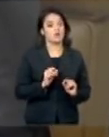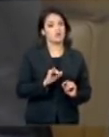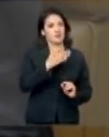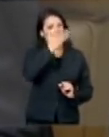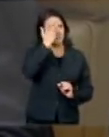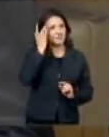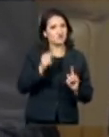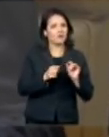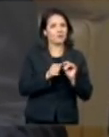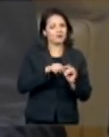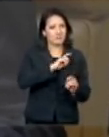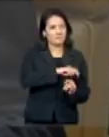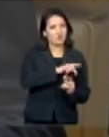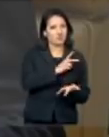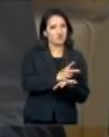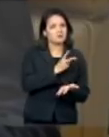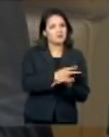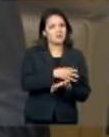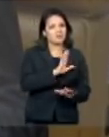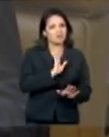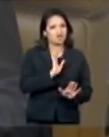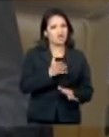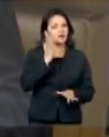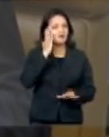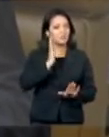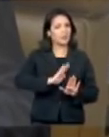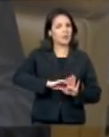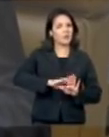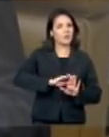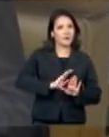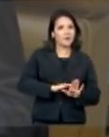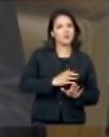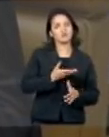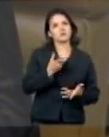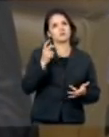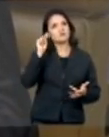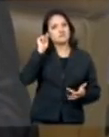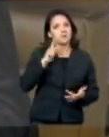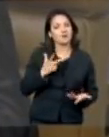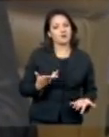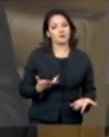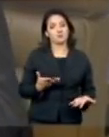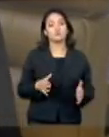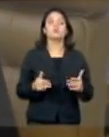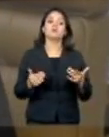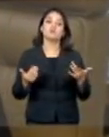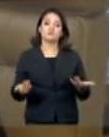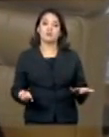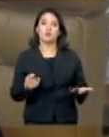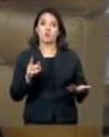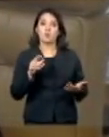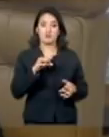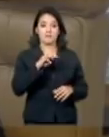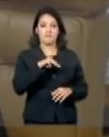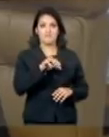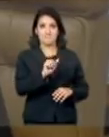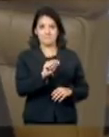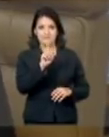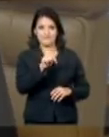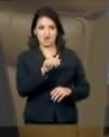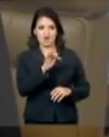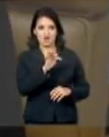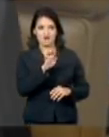considerado até mesmo o próprio teor do que é da nova inscrita no artigo